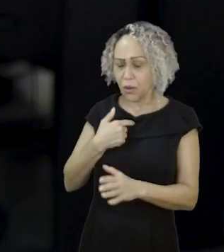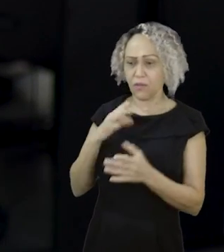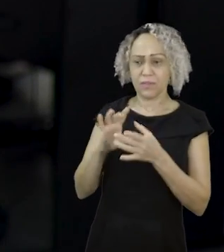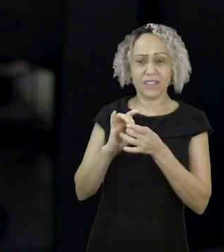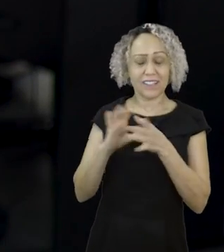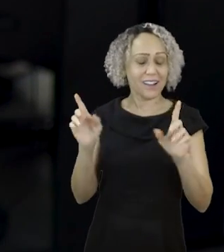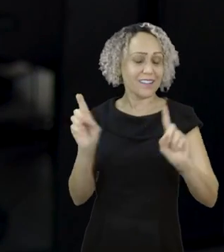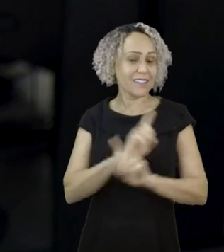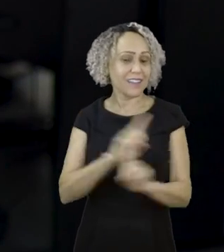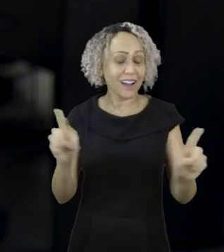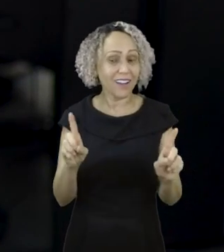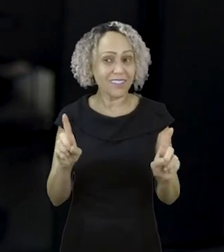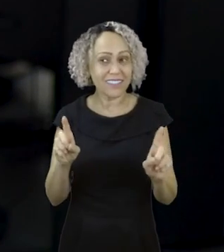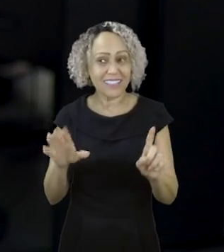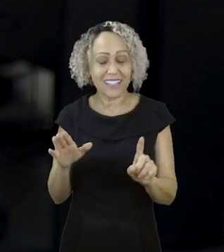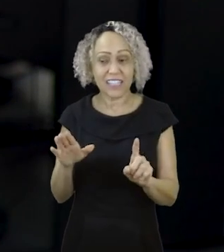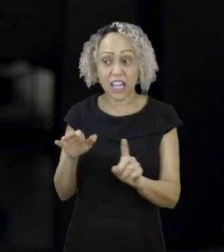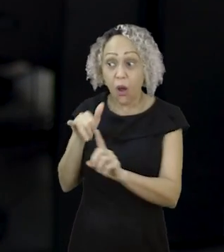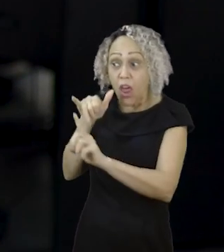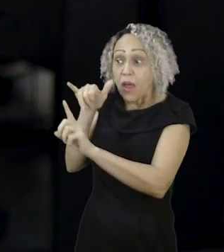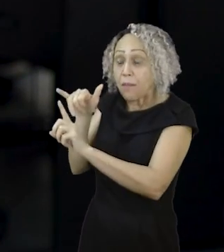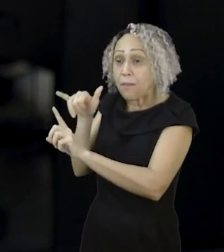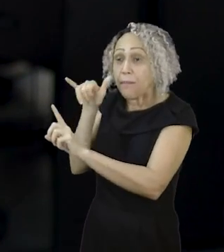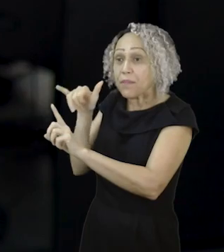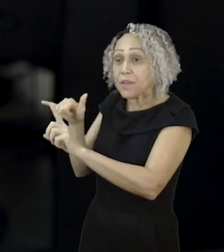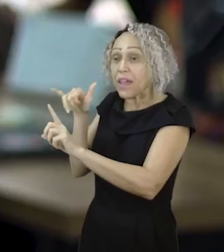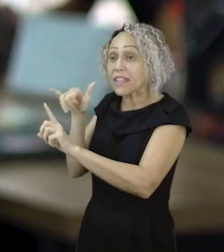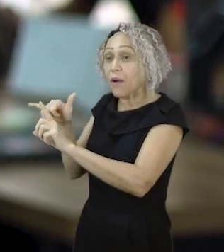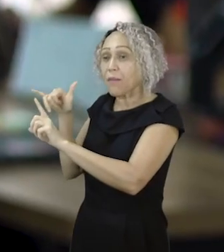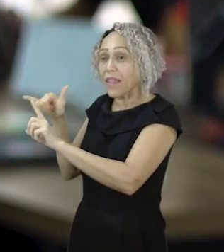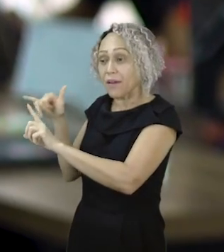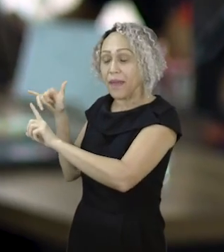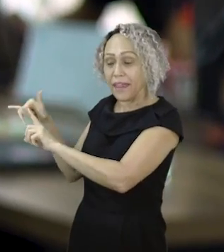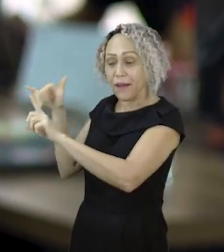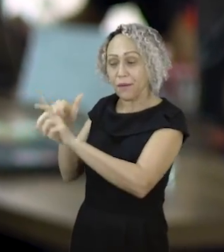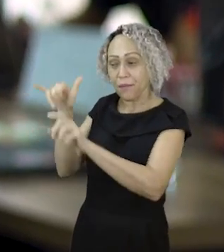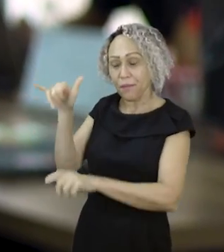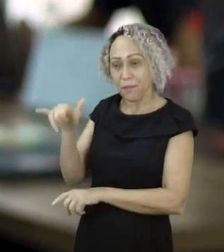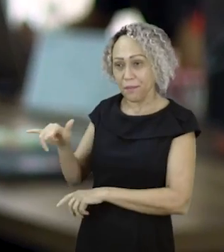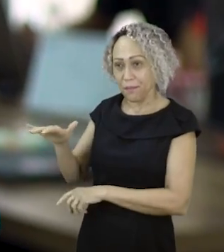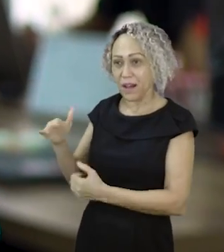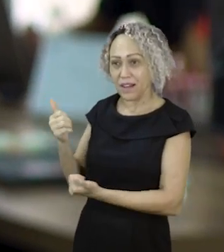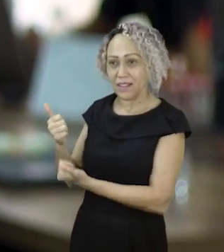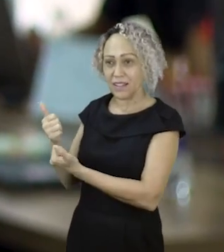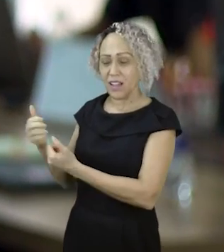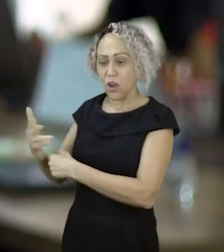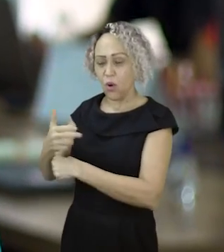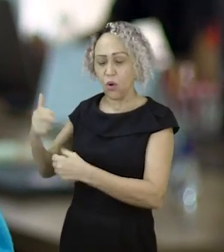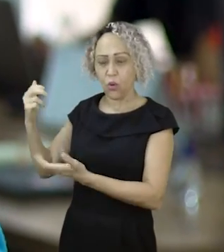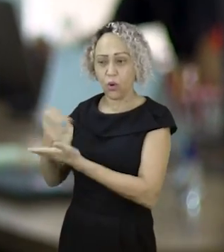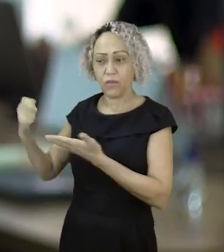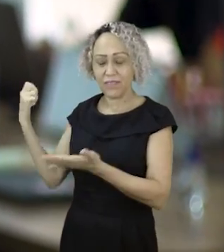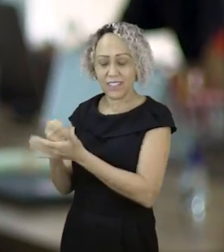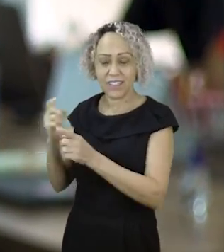ataque. Por isso eu repito, sem anistia para golpistas. Não se trata de perseguição, se trata de respeito